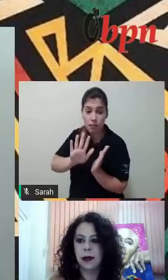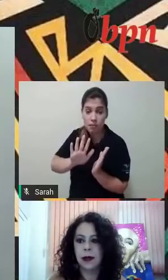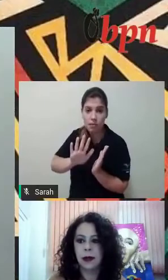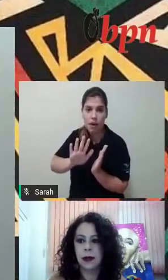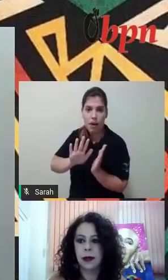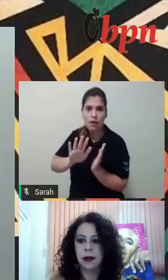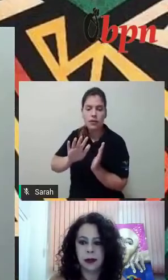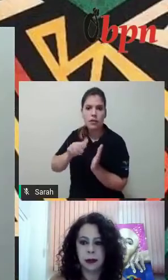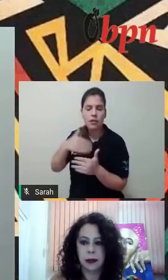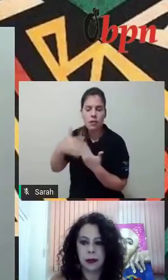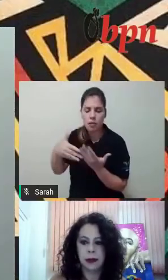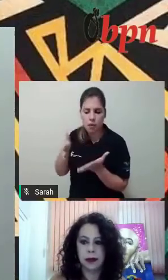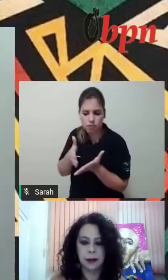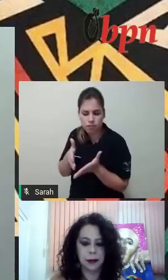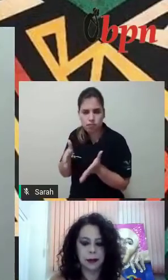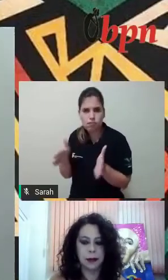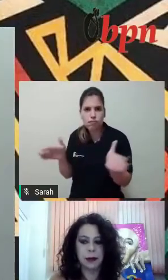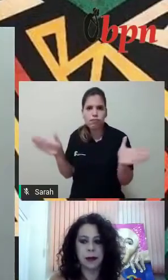amplia, não é mais,